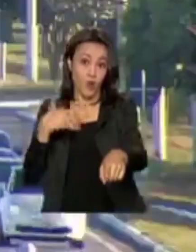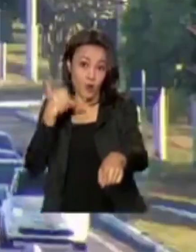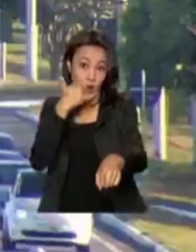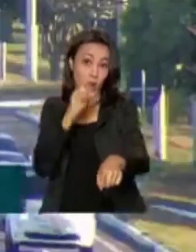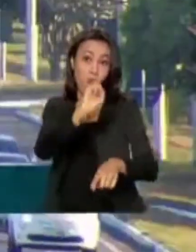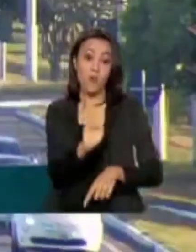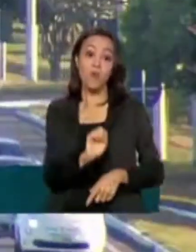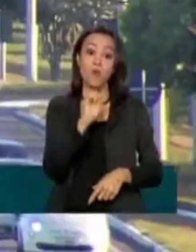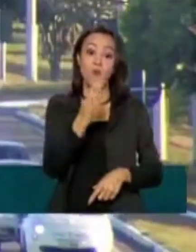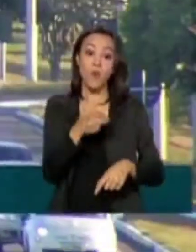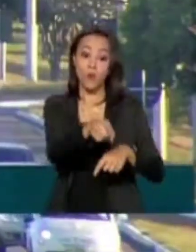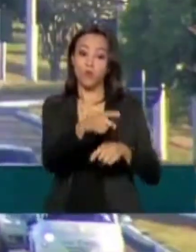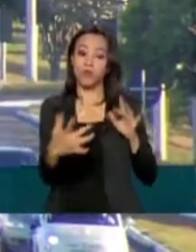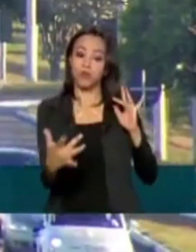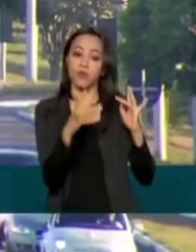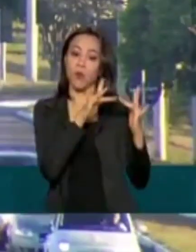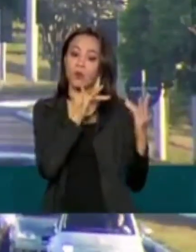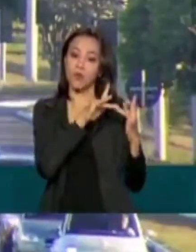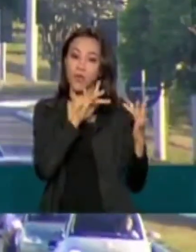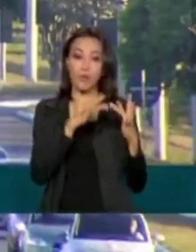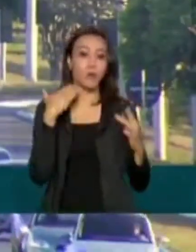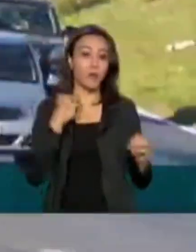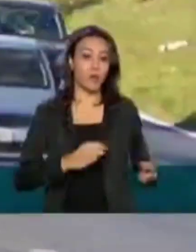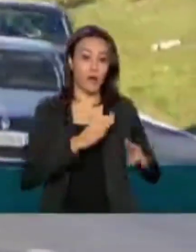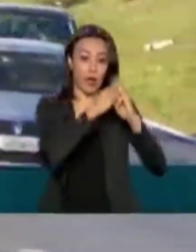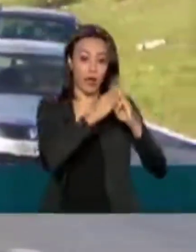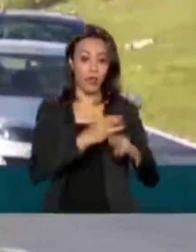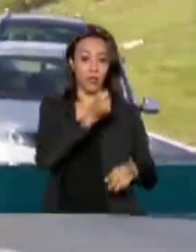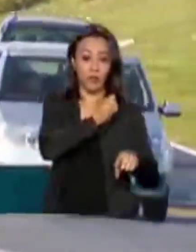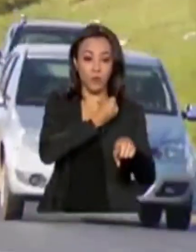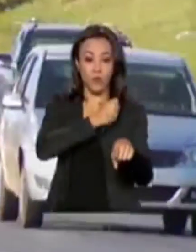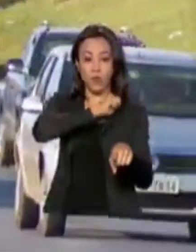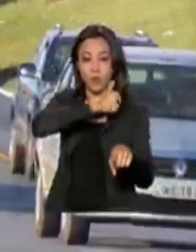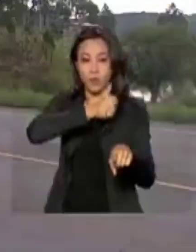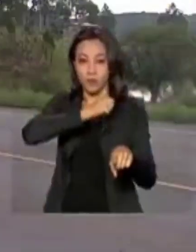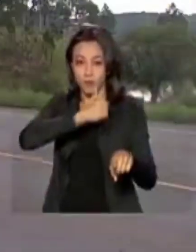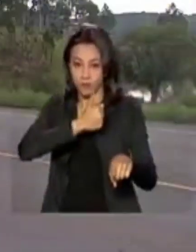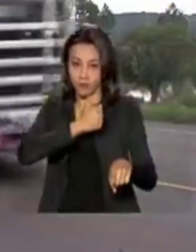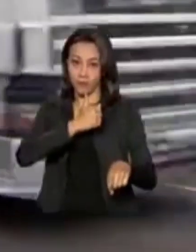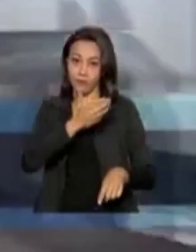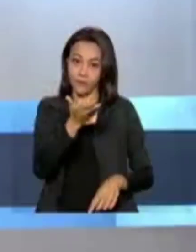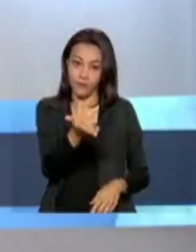ou consultar o atendimento Caixa ao Cidadão pelo número 111.